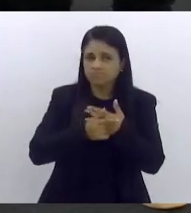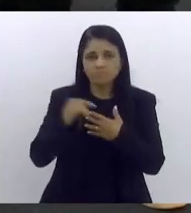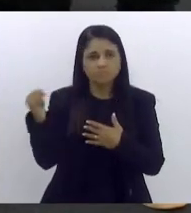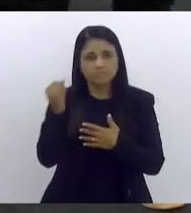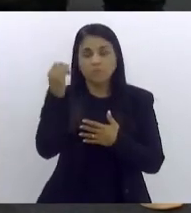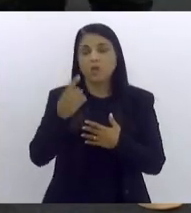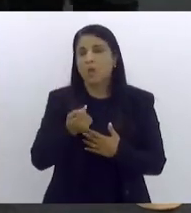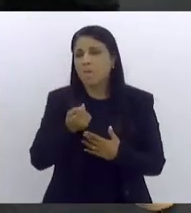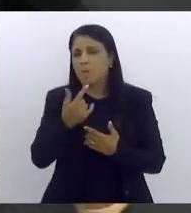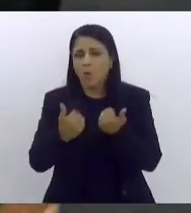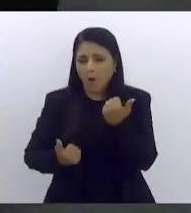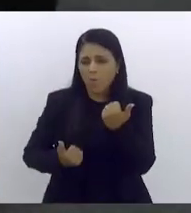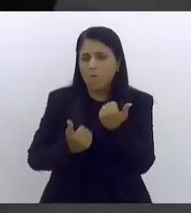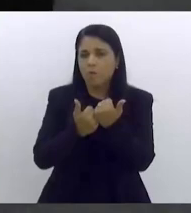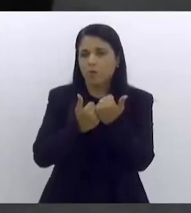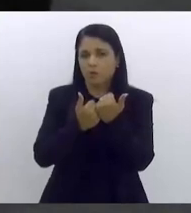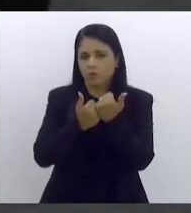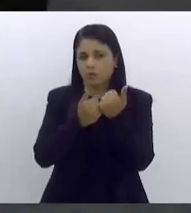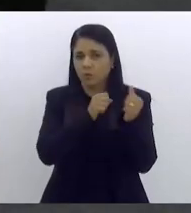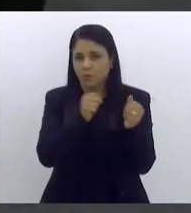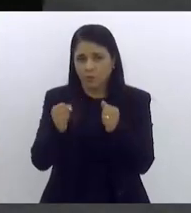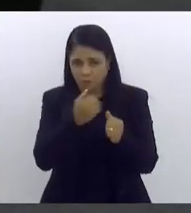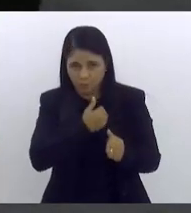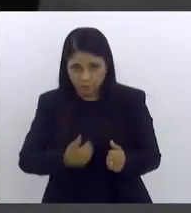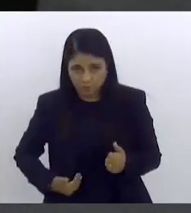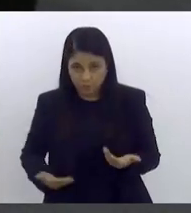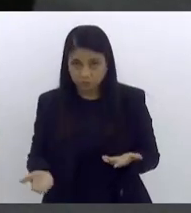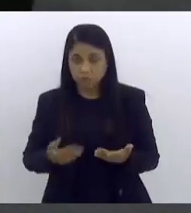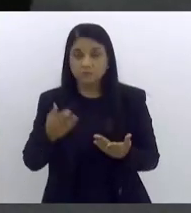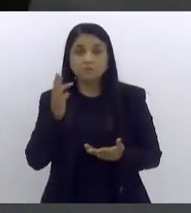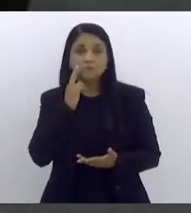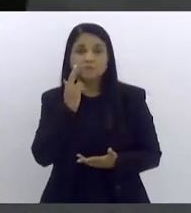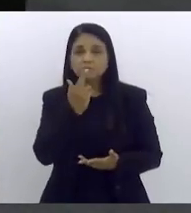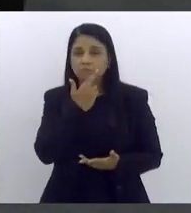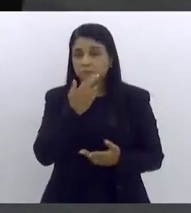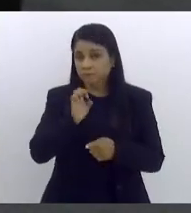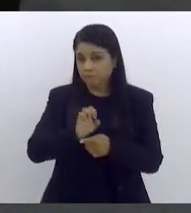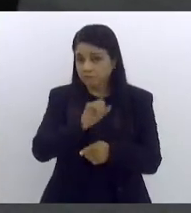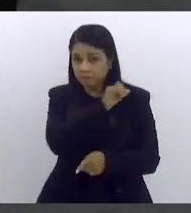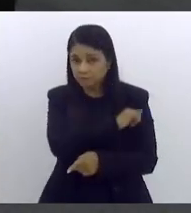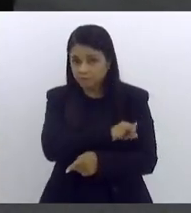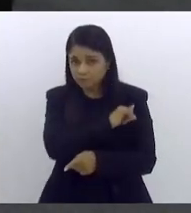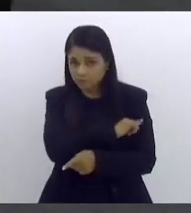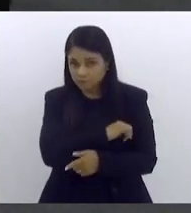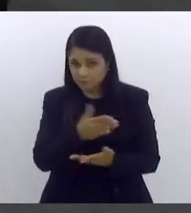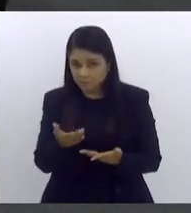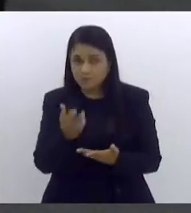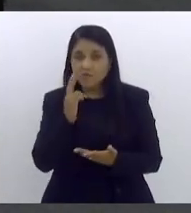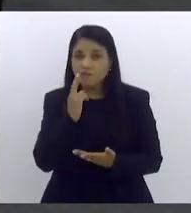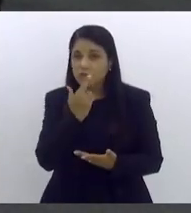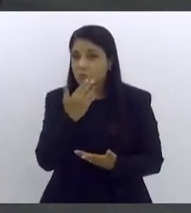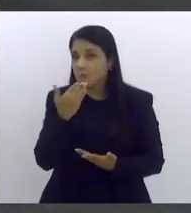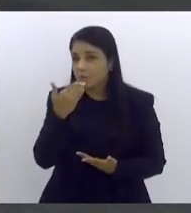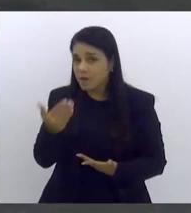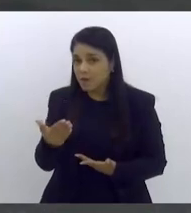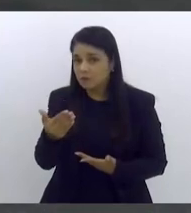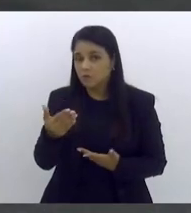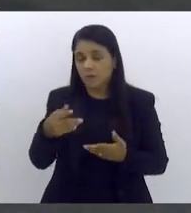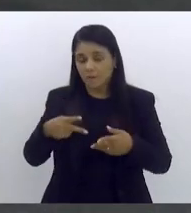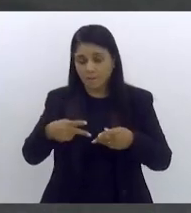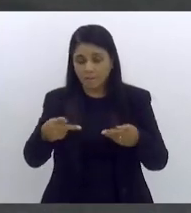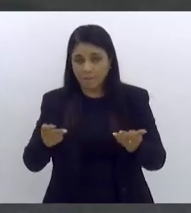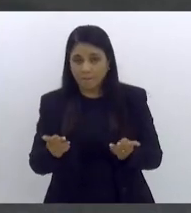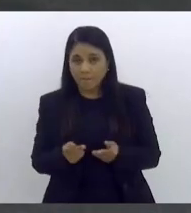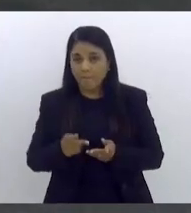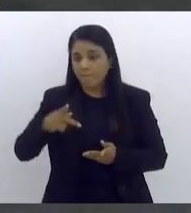poder público. Só para você ter uma ideia, deputado Val, você vai num restaurante aqui no estado do Rio de Janeiro, pede uma paella,